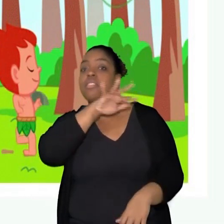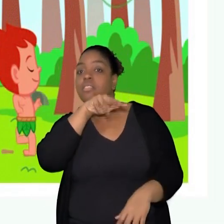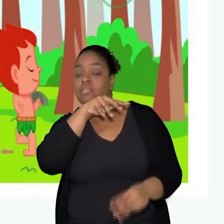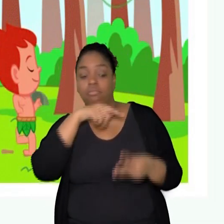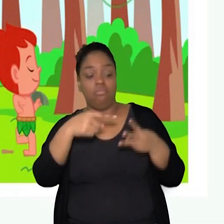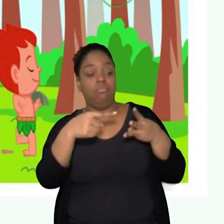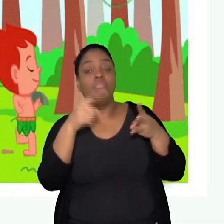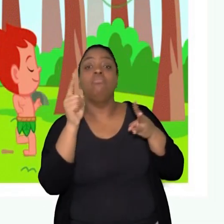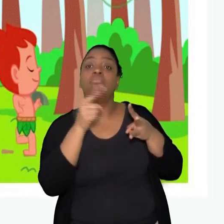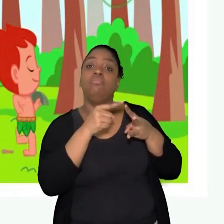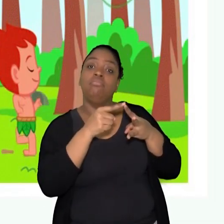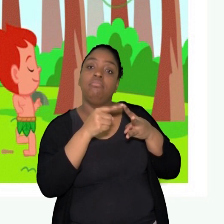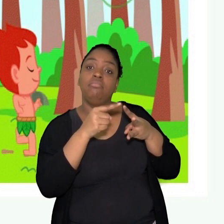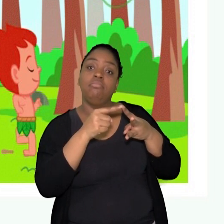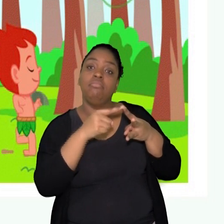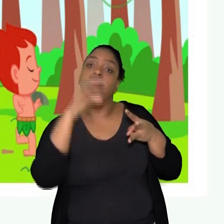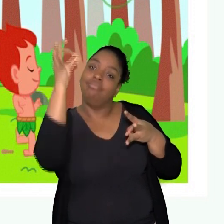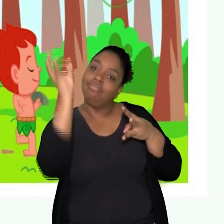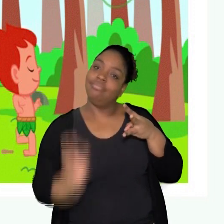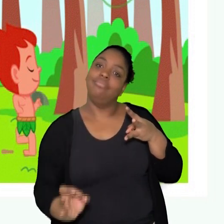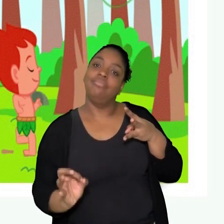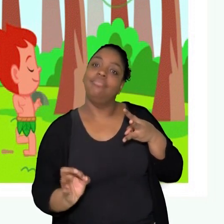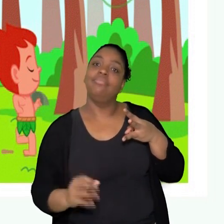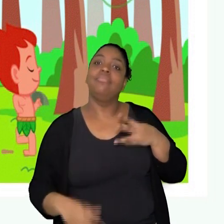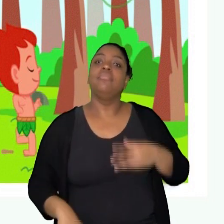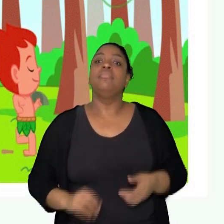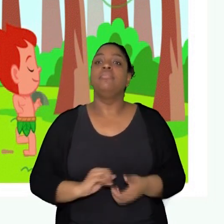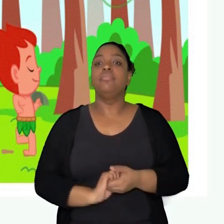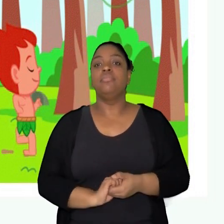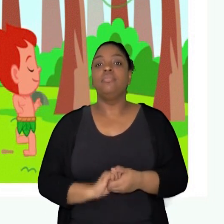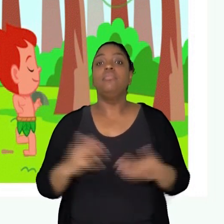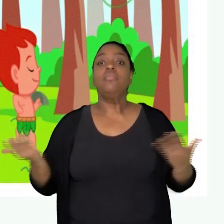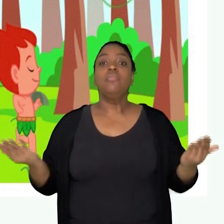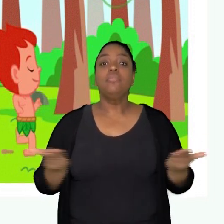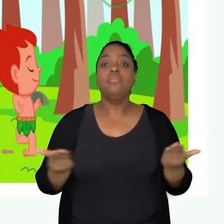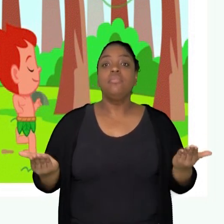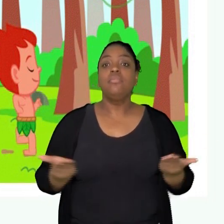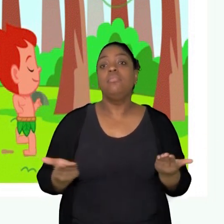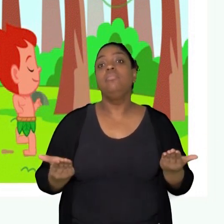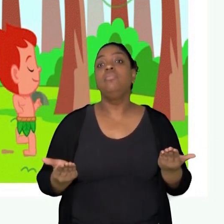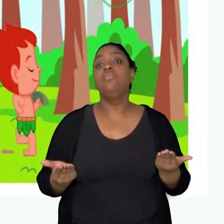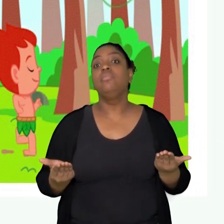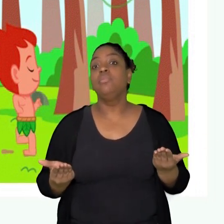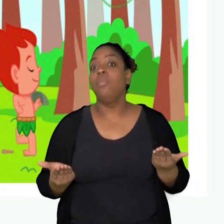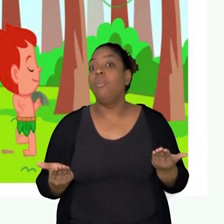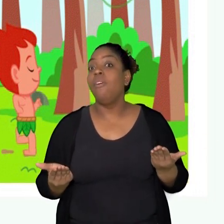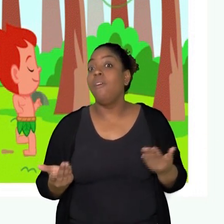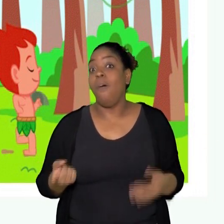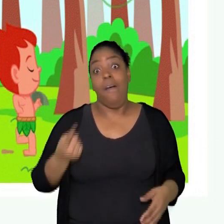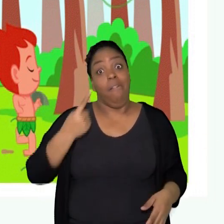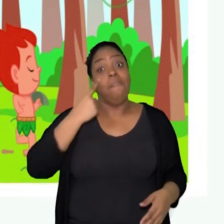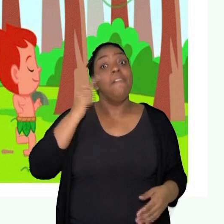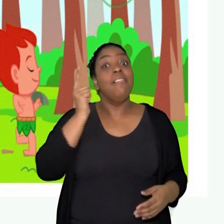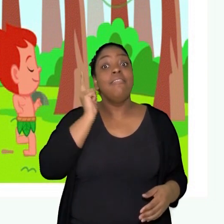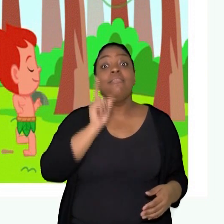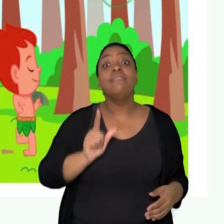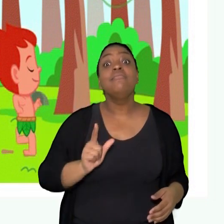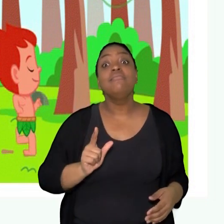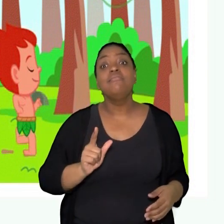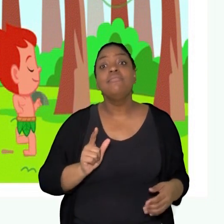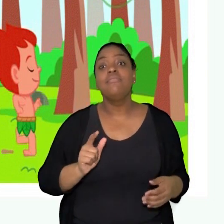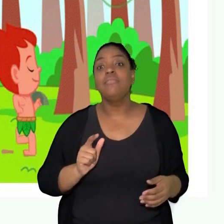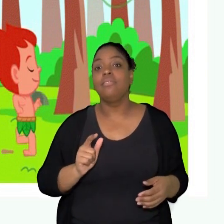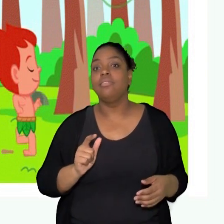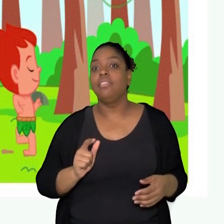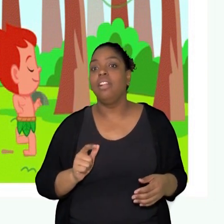alternativa correta é essa primeira. E agora, que tal um desafio?